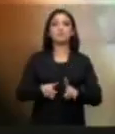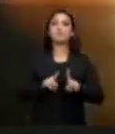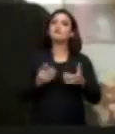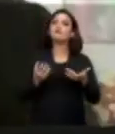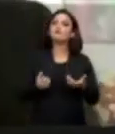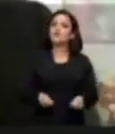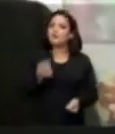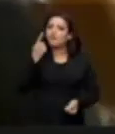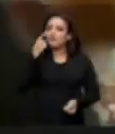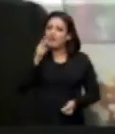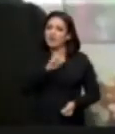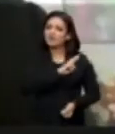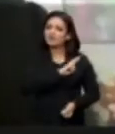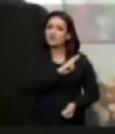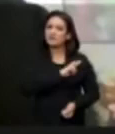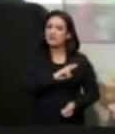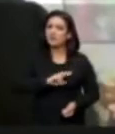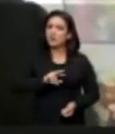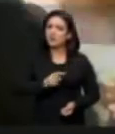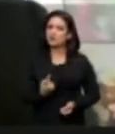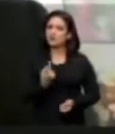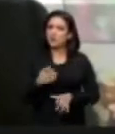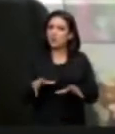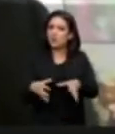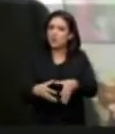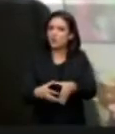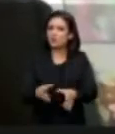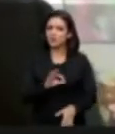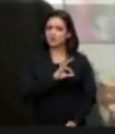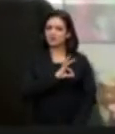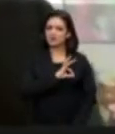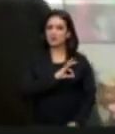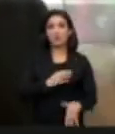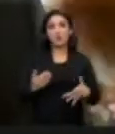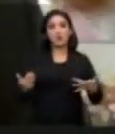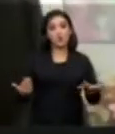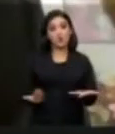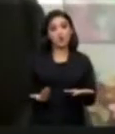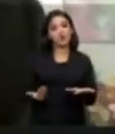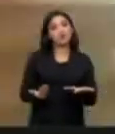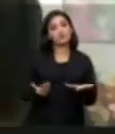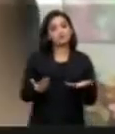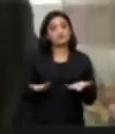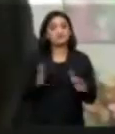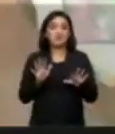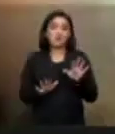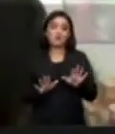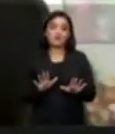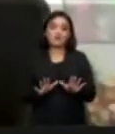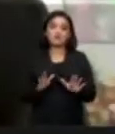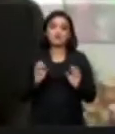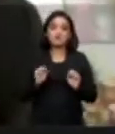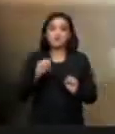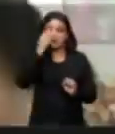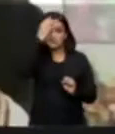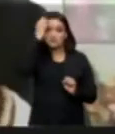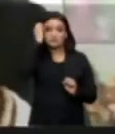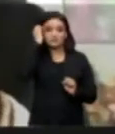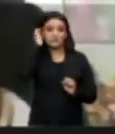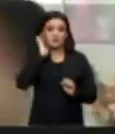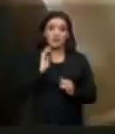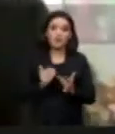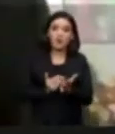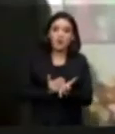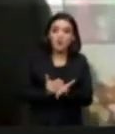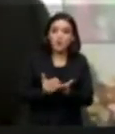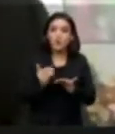tarde. Talvez hoje a gente possa estar começando a escrever o início do fim. Talvez, depende de algumas canetas, canetas